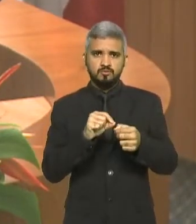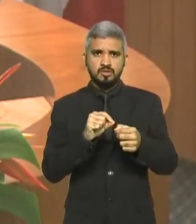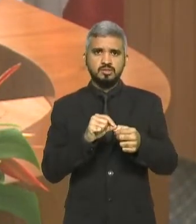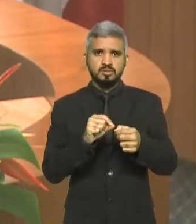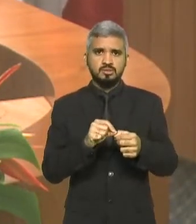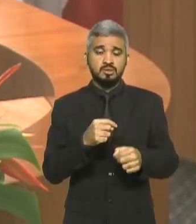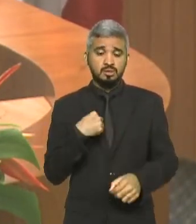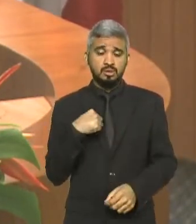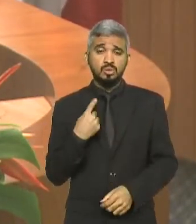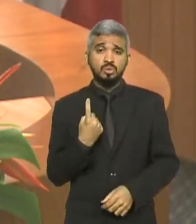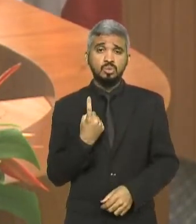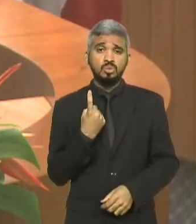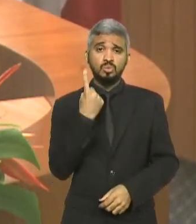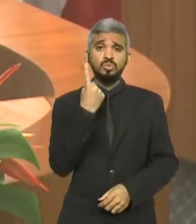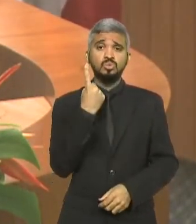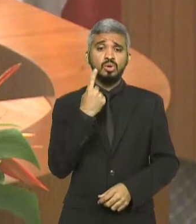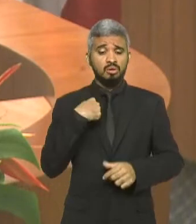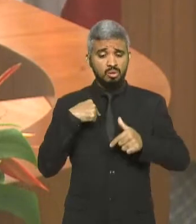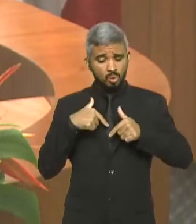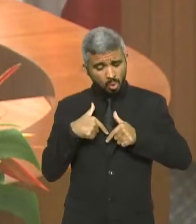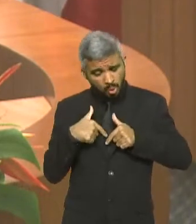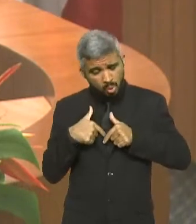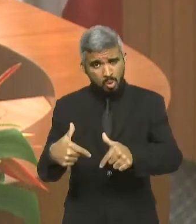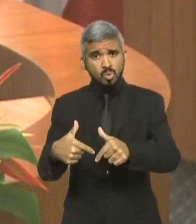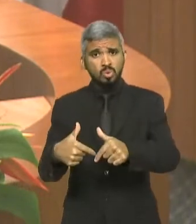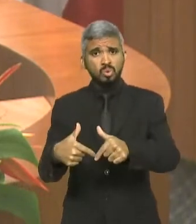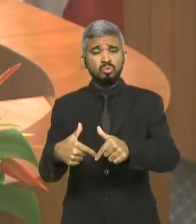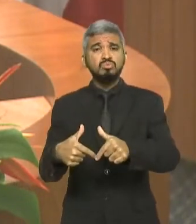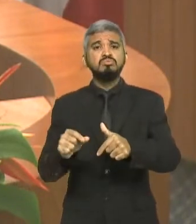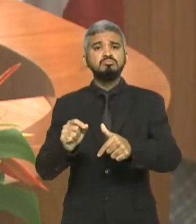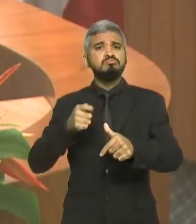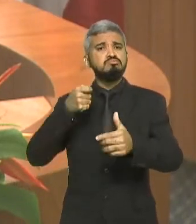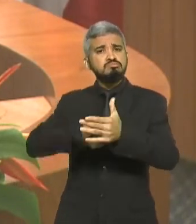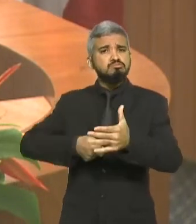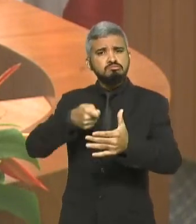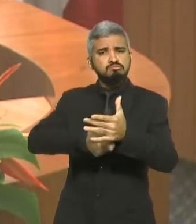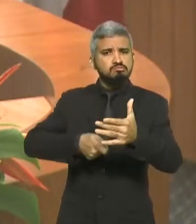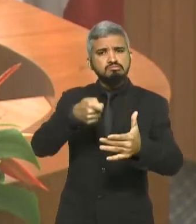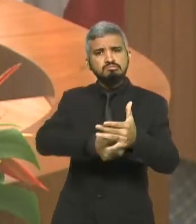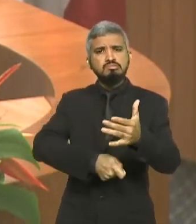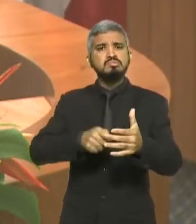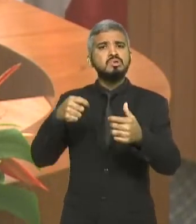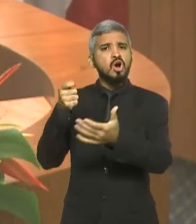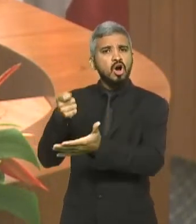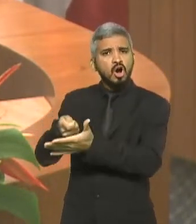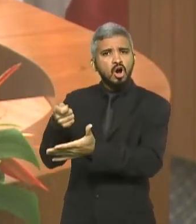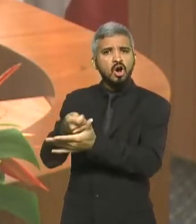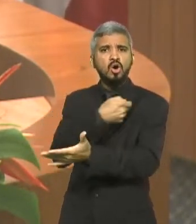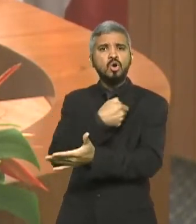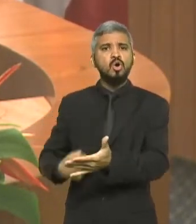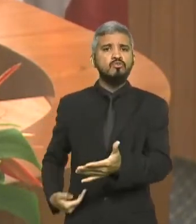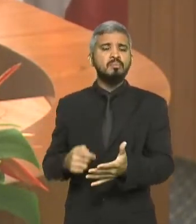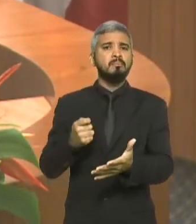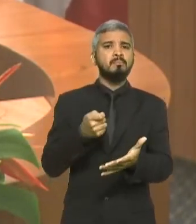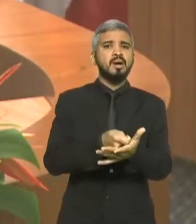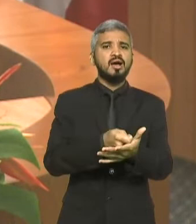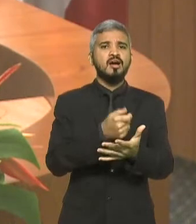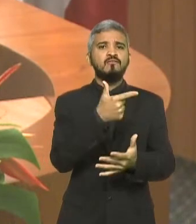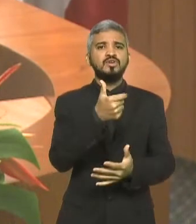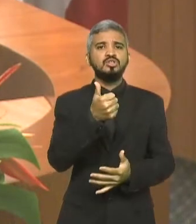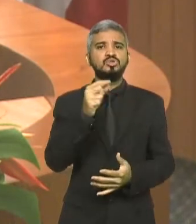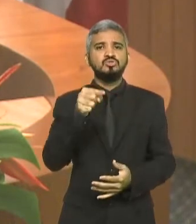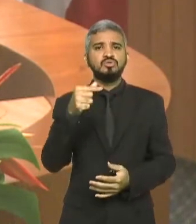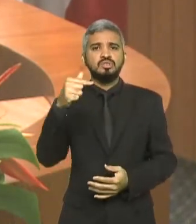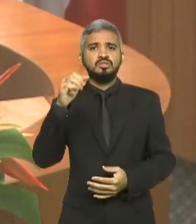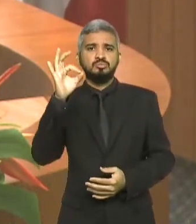único deputado que lutou pelo pagamento dos 21,7% para os servidores públicos do Estado do Maranhão, que hoje está